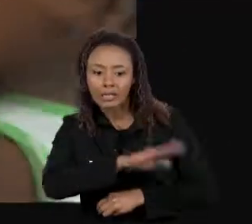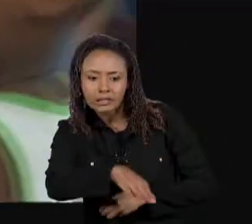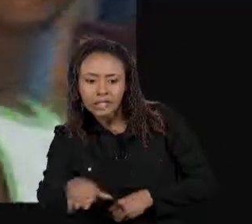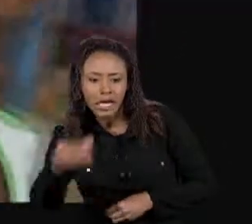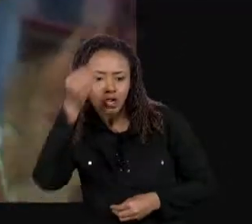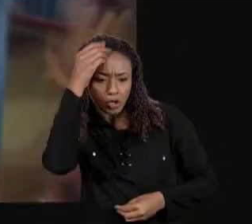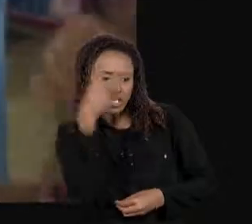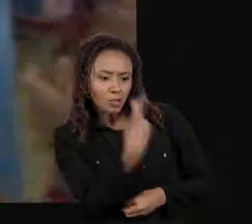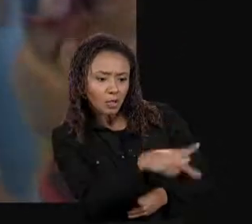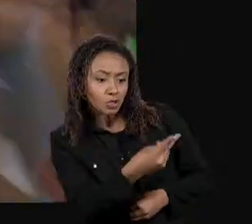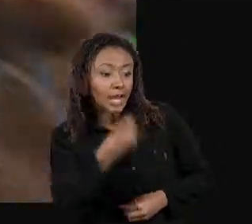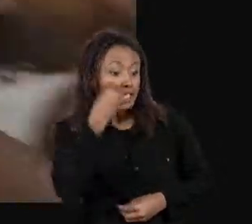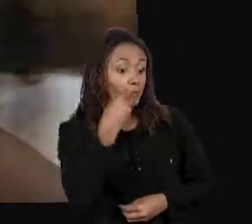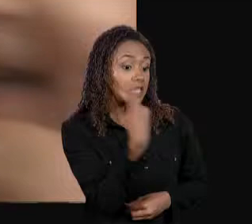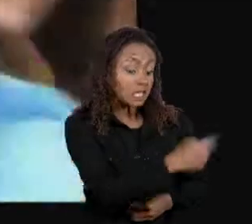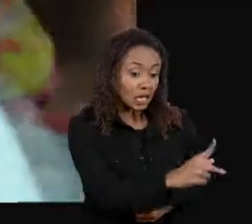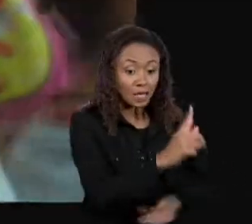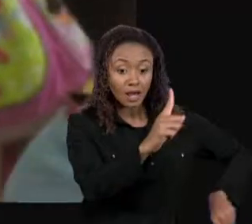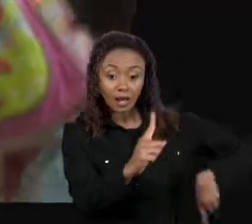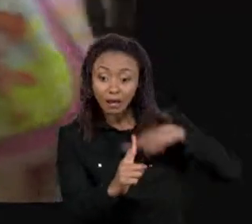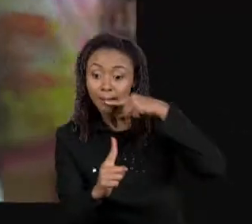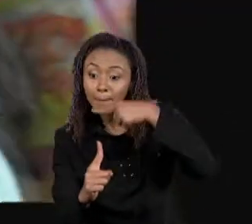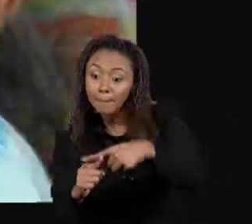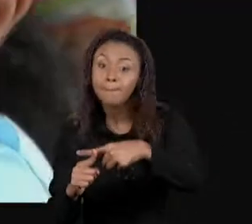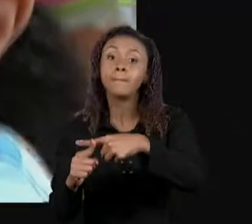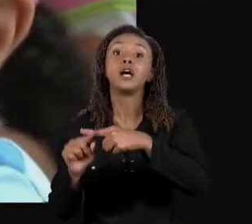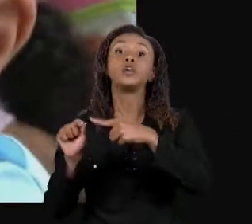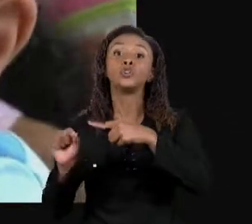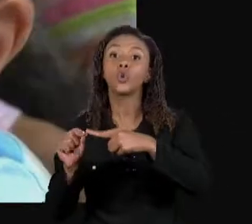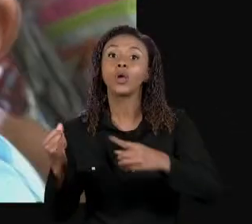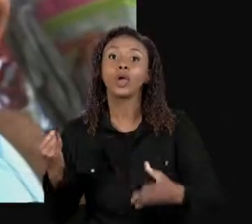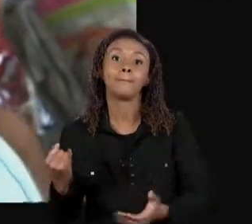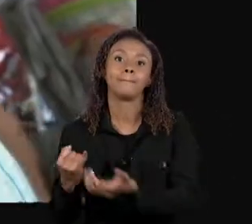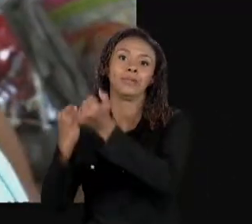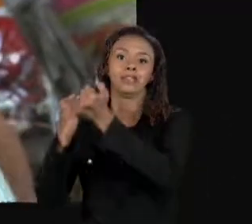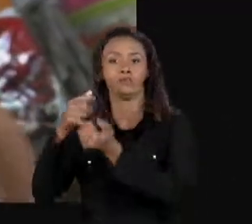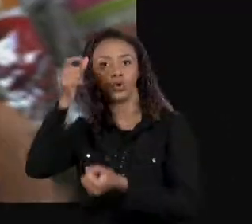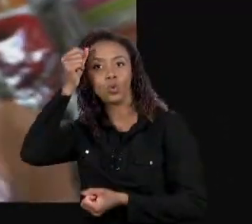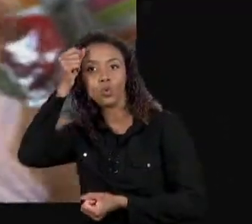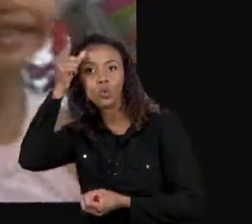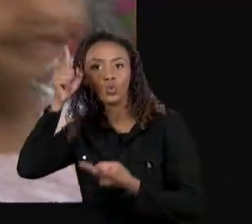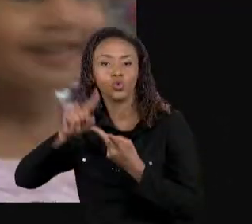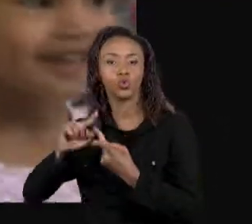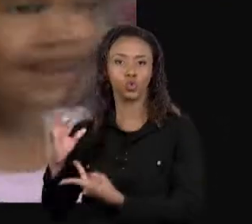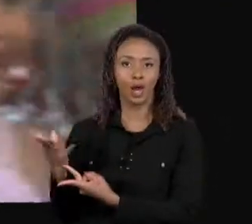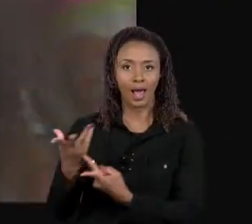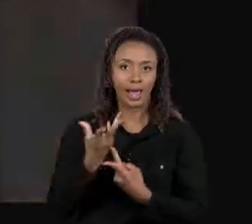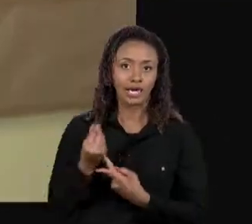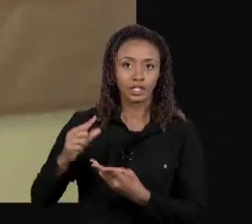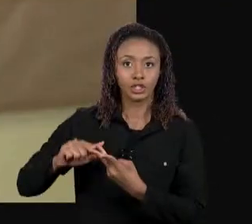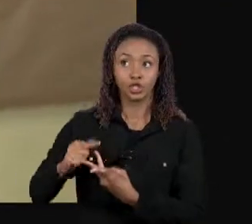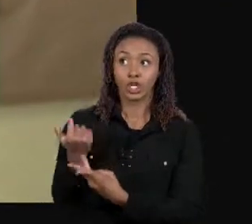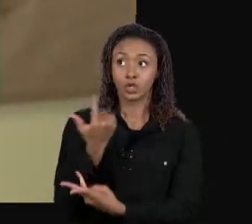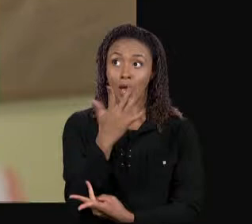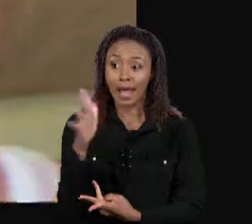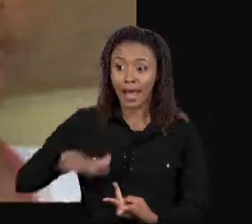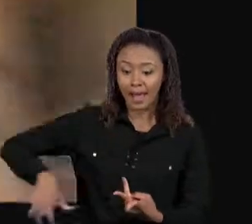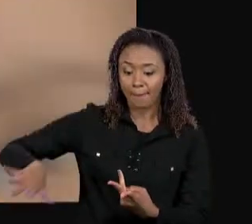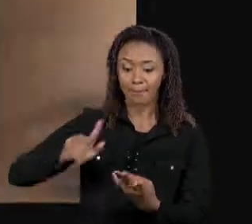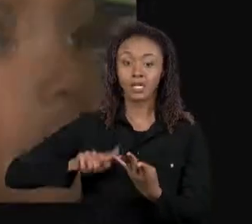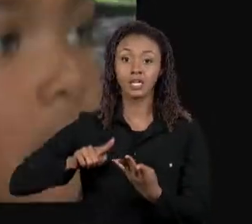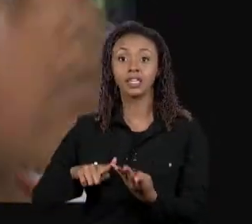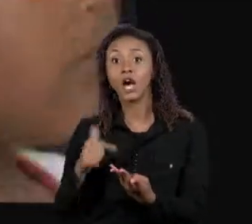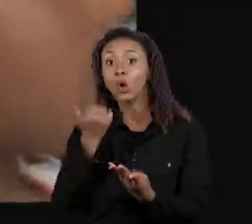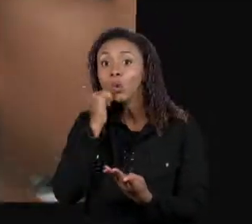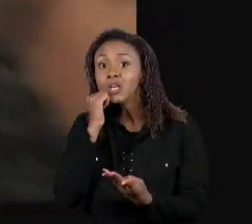crianças com os conhecimentos que fazem parte do patrimônio cultural, artístico, ambiental, científico e